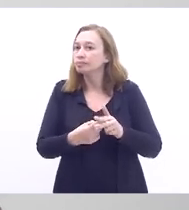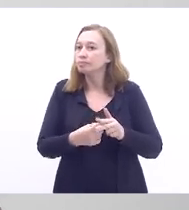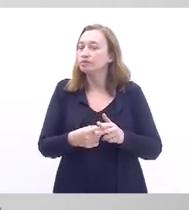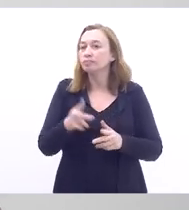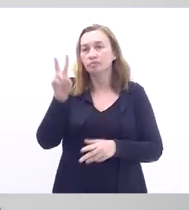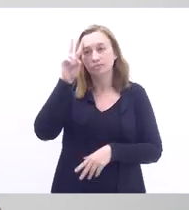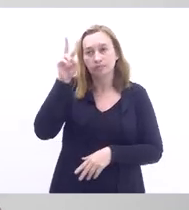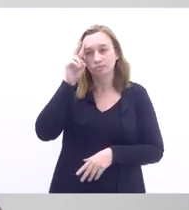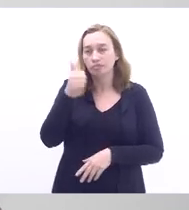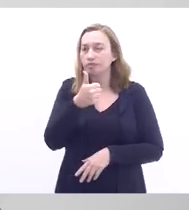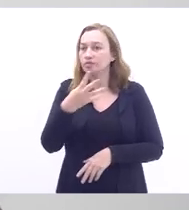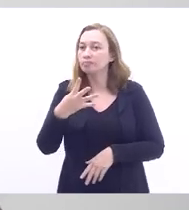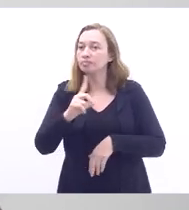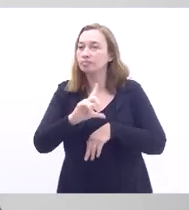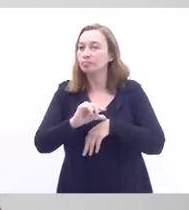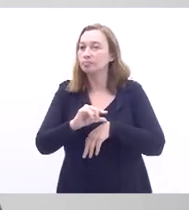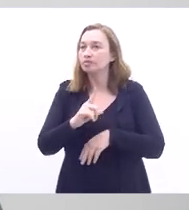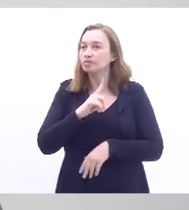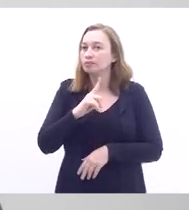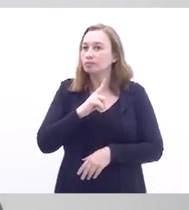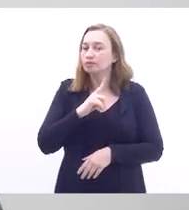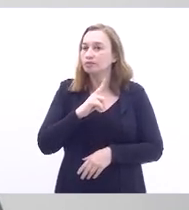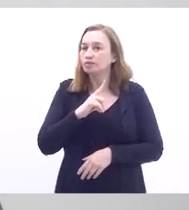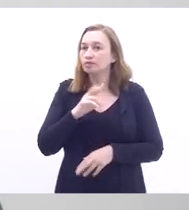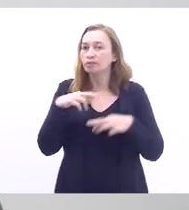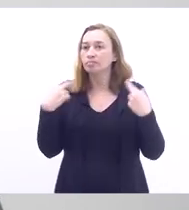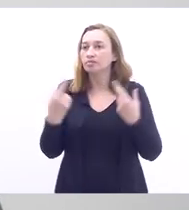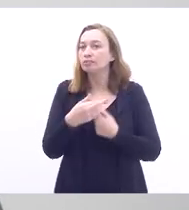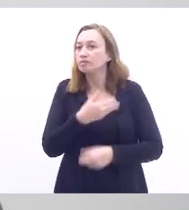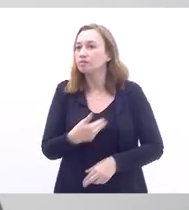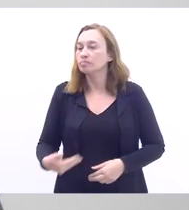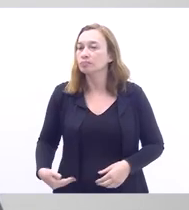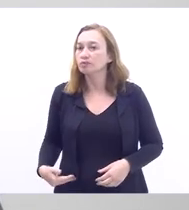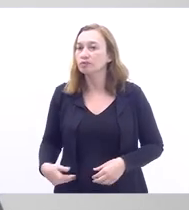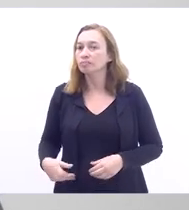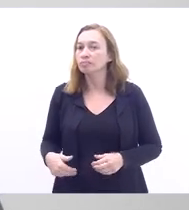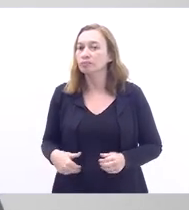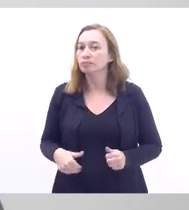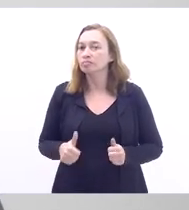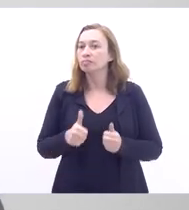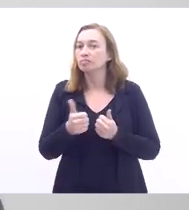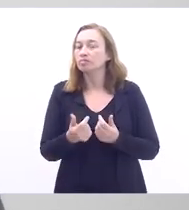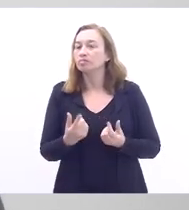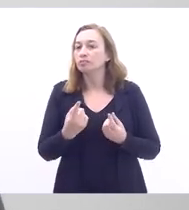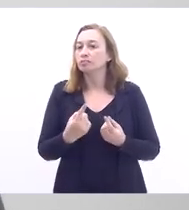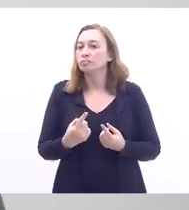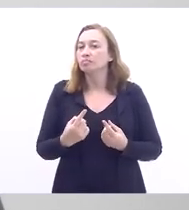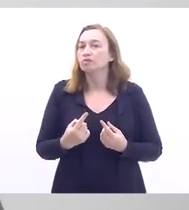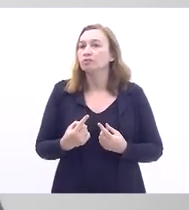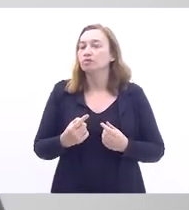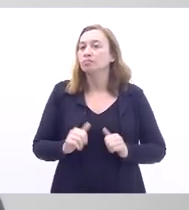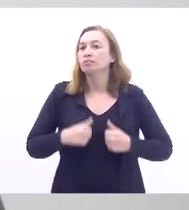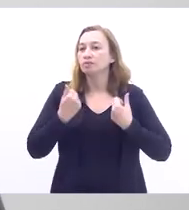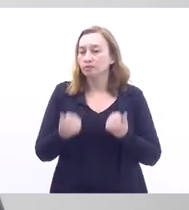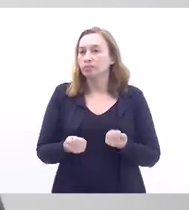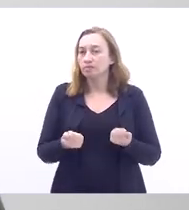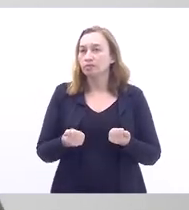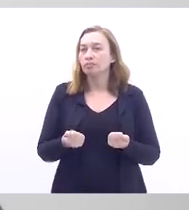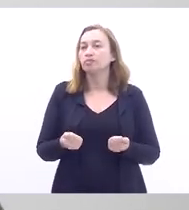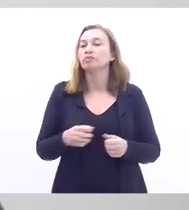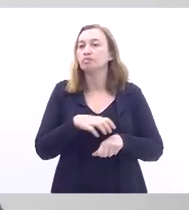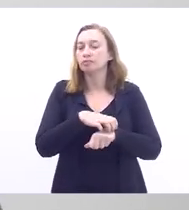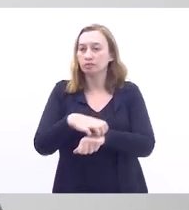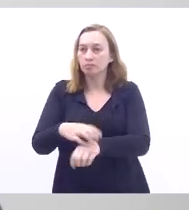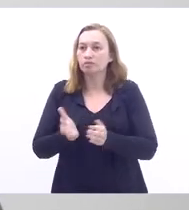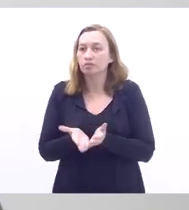na segunda-feira de 14 horas tinha uma precisa de uma audiência pública da frente parlamentar em defesa do transporte aquaviário estamos com uma crise